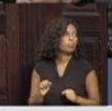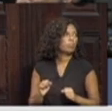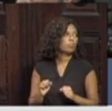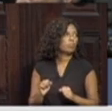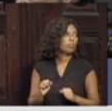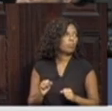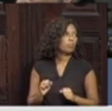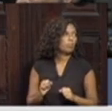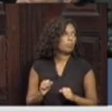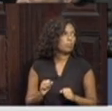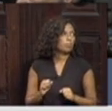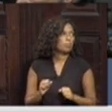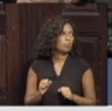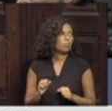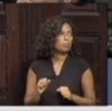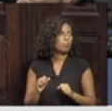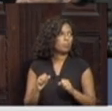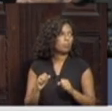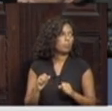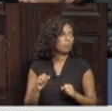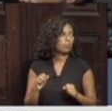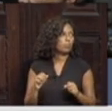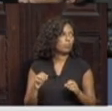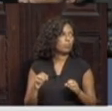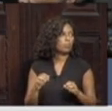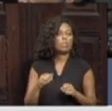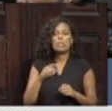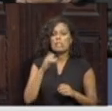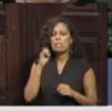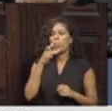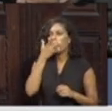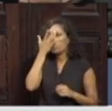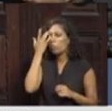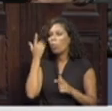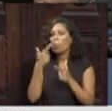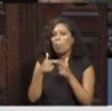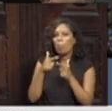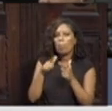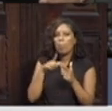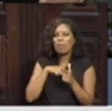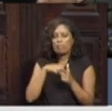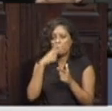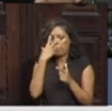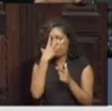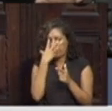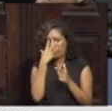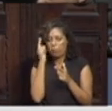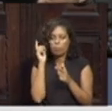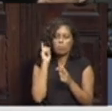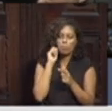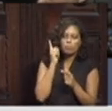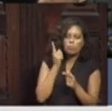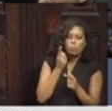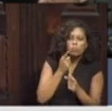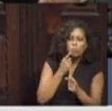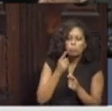da defesa do direito da mulher, favorável com a emenda da Comissão de Pessoa com Deficiência. Relatores, deputados Domingo Brazão, Marcelo Simão, Márcio Pacheco e Daniele